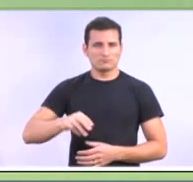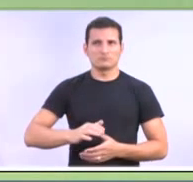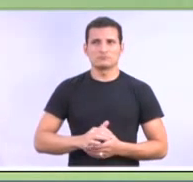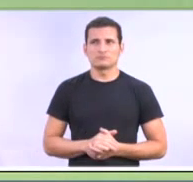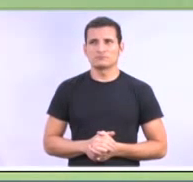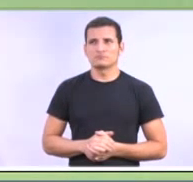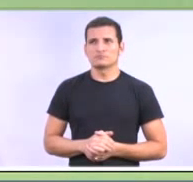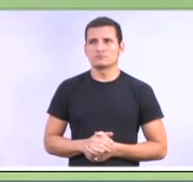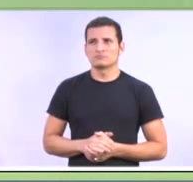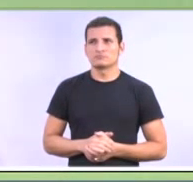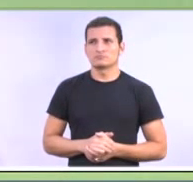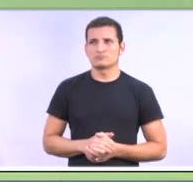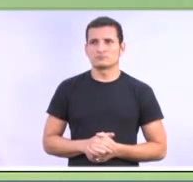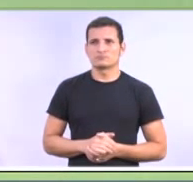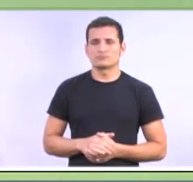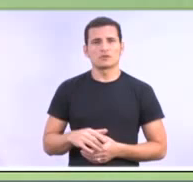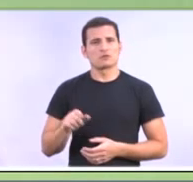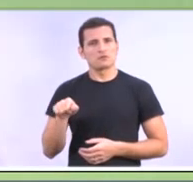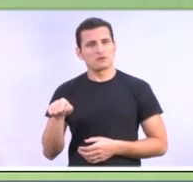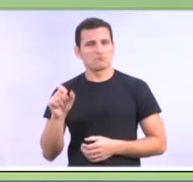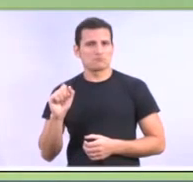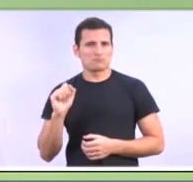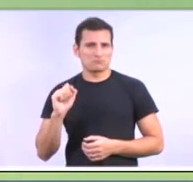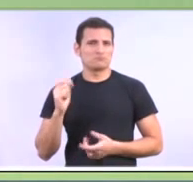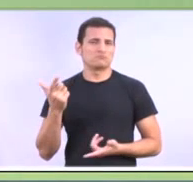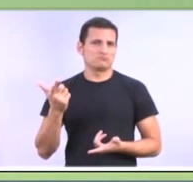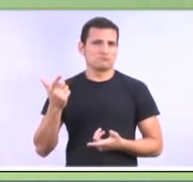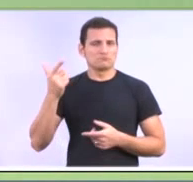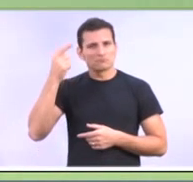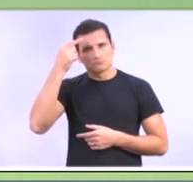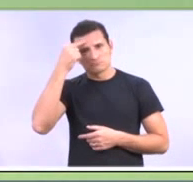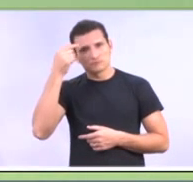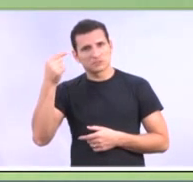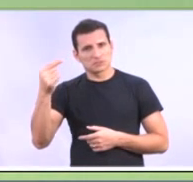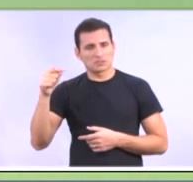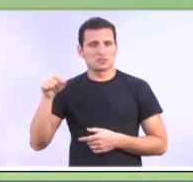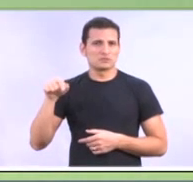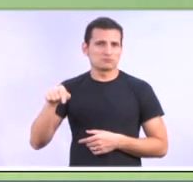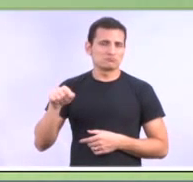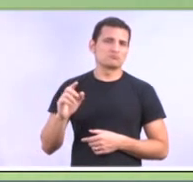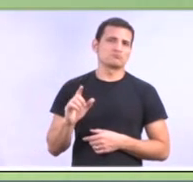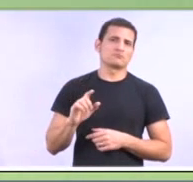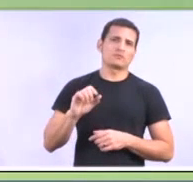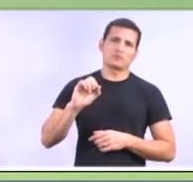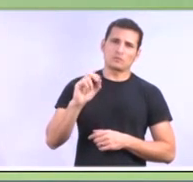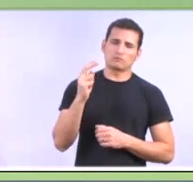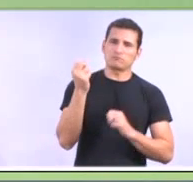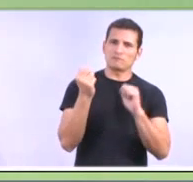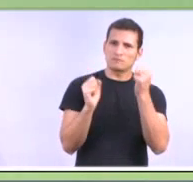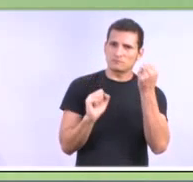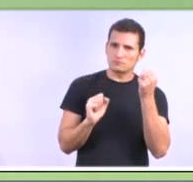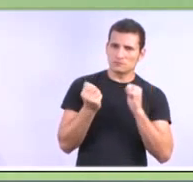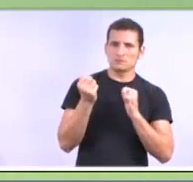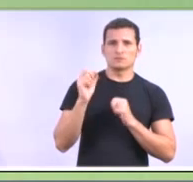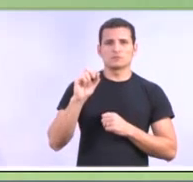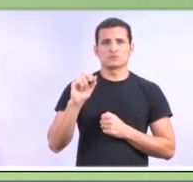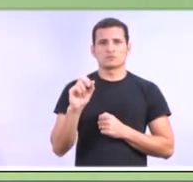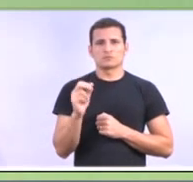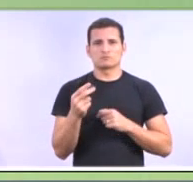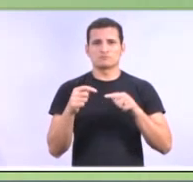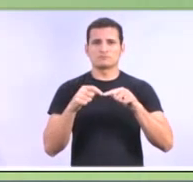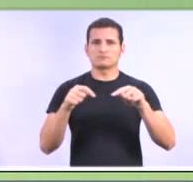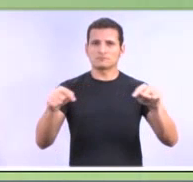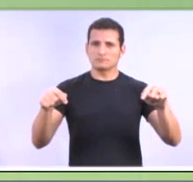um campus e uma universidade, por exemplo, a instalação de uma fábrica e seus escritórios, ou até uma